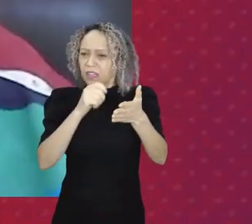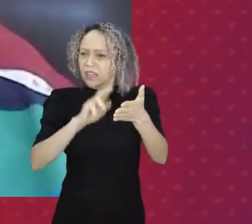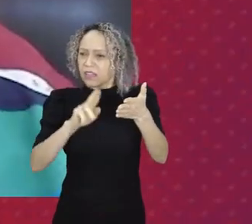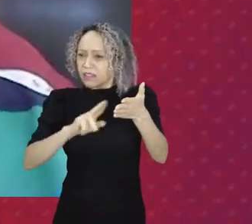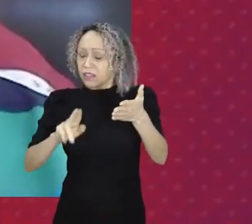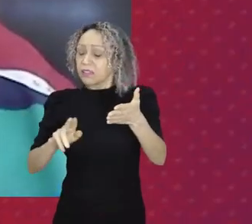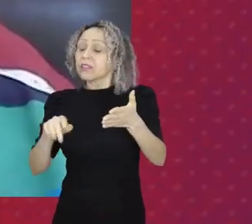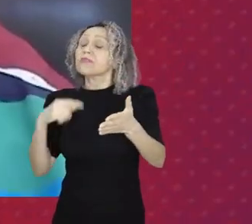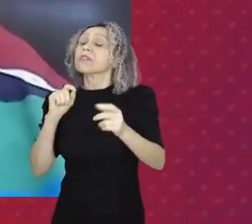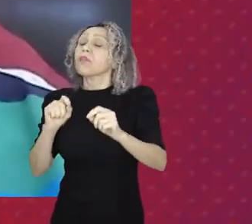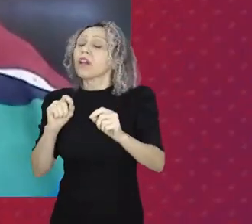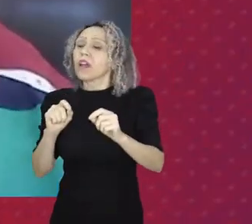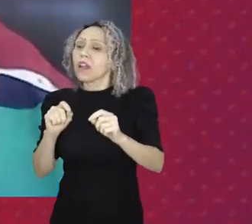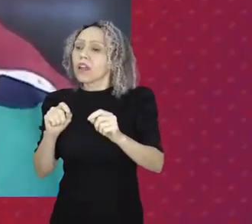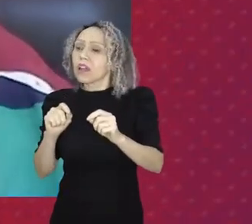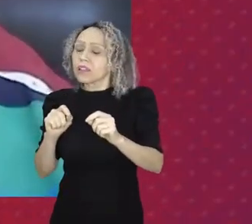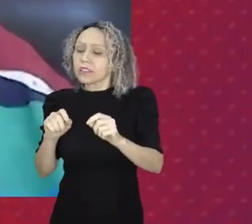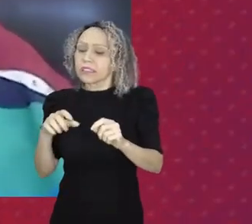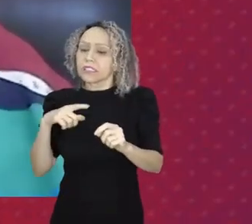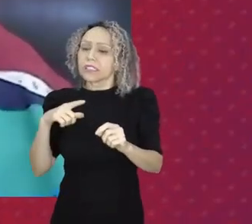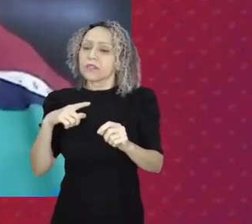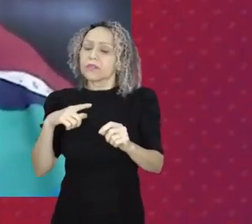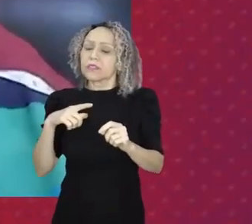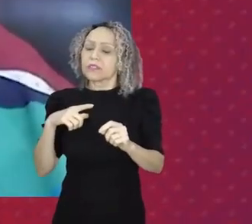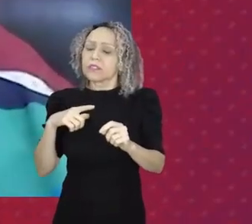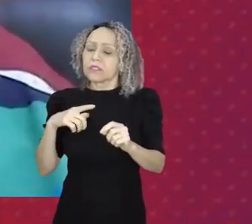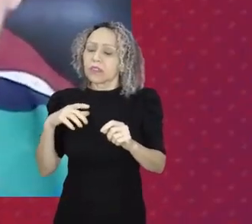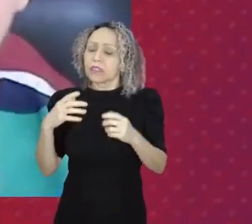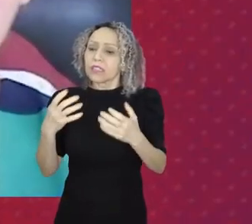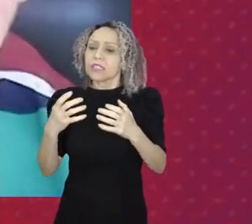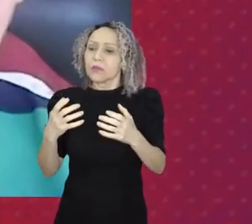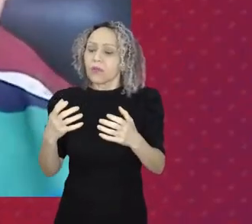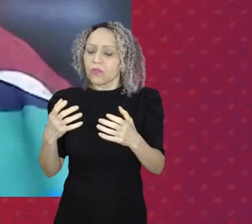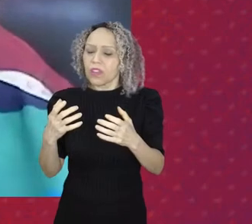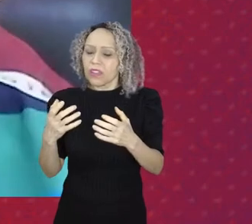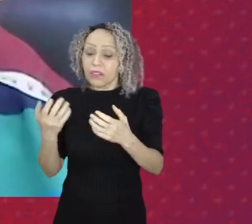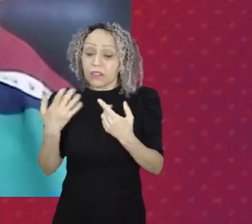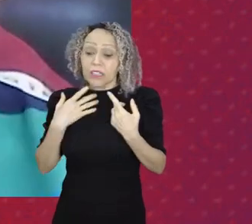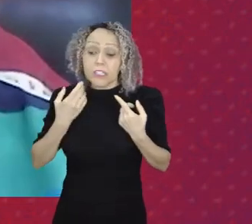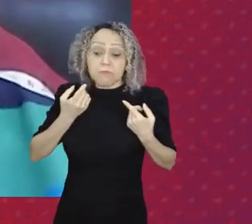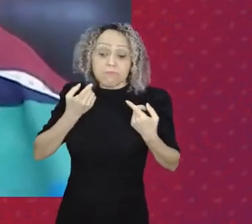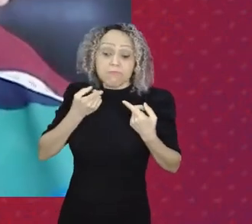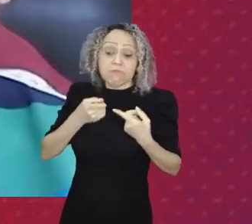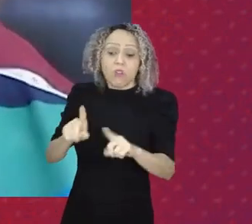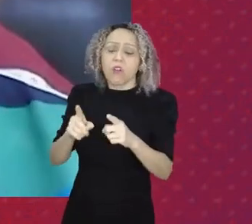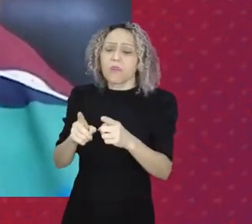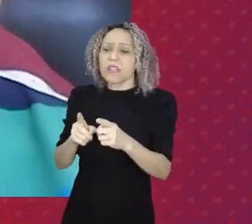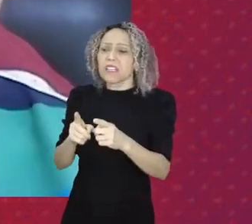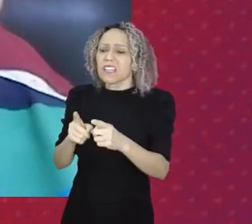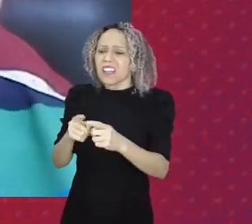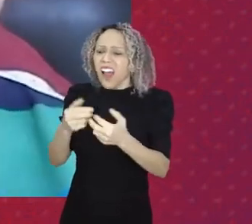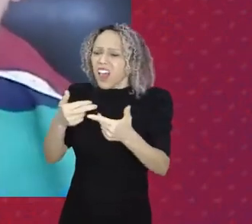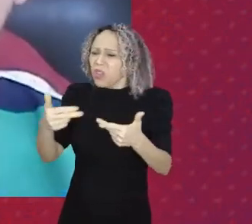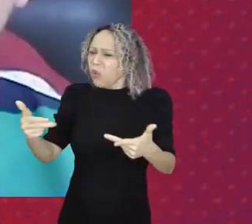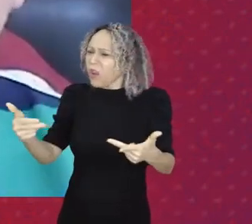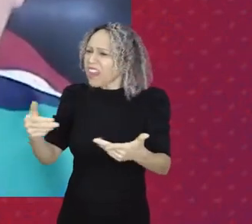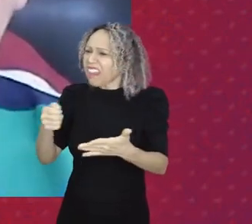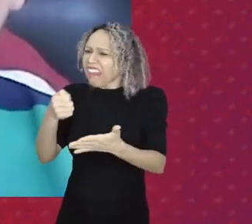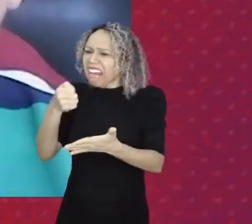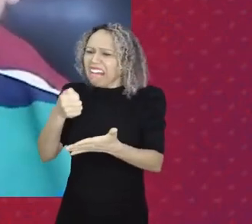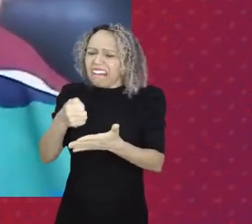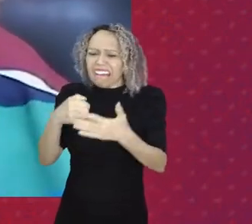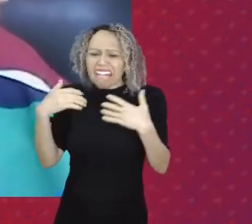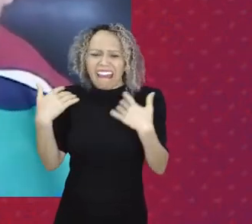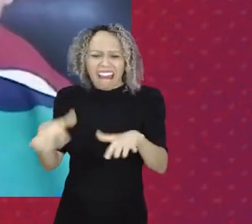e discussão sobre o custo de vida. O que é que nós estávamos fazendo? Primeiro, essas mulheres, que a maioria